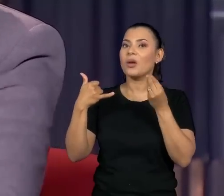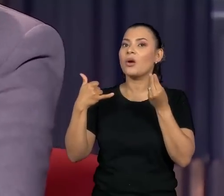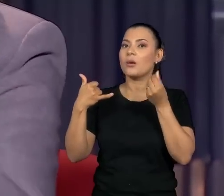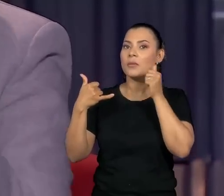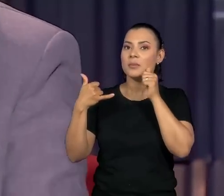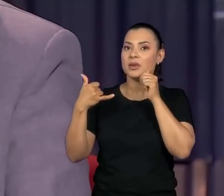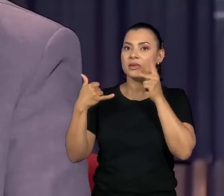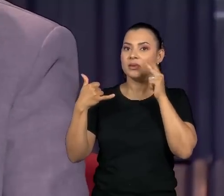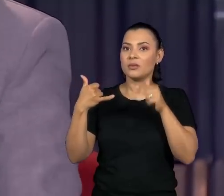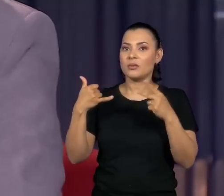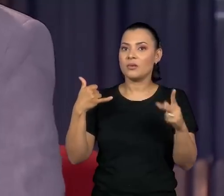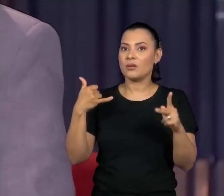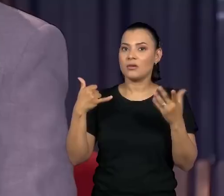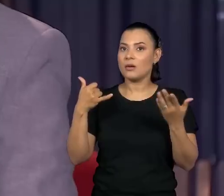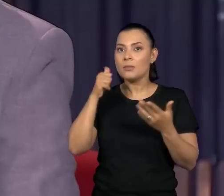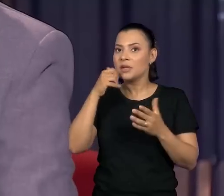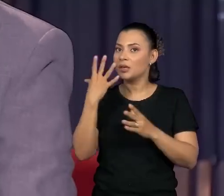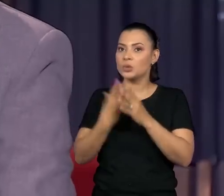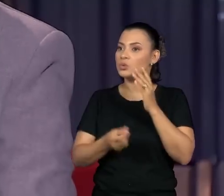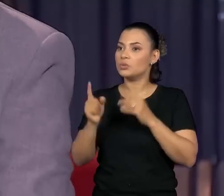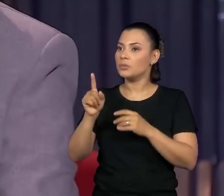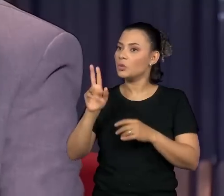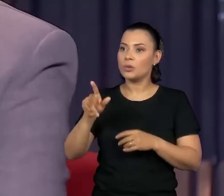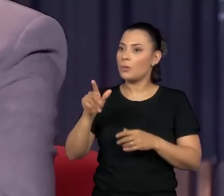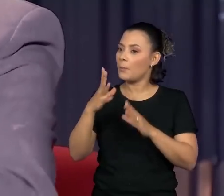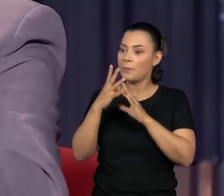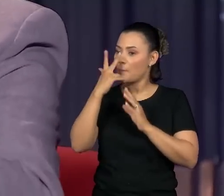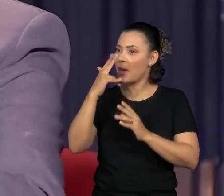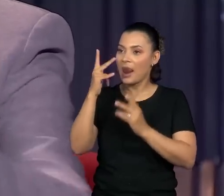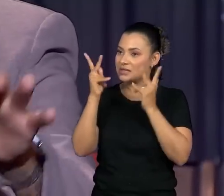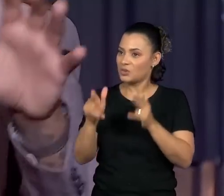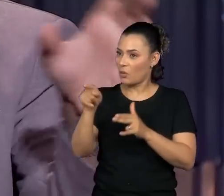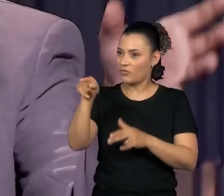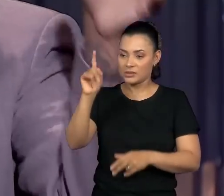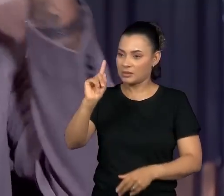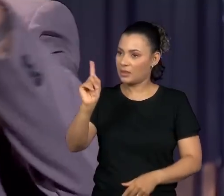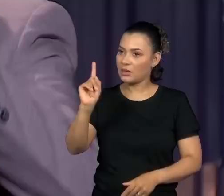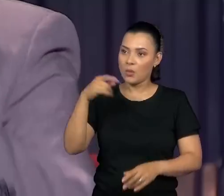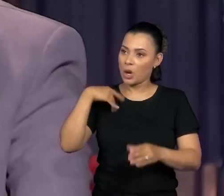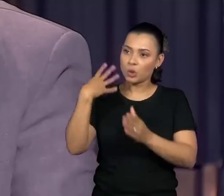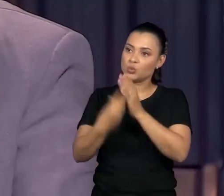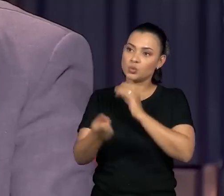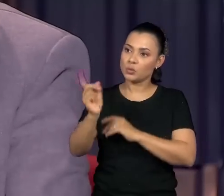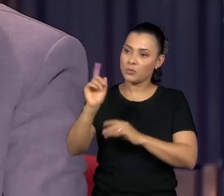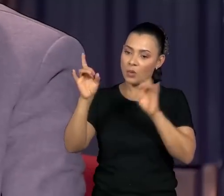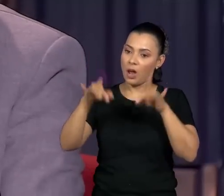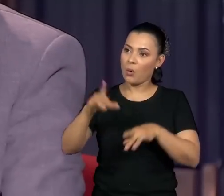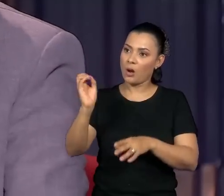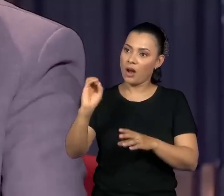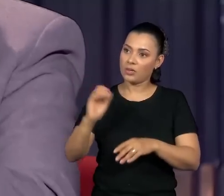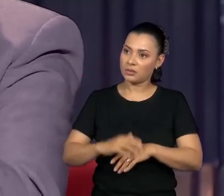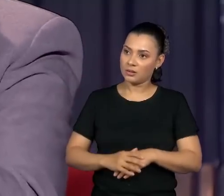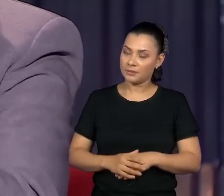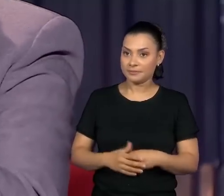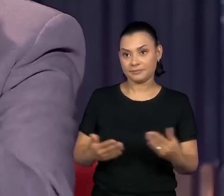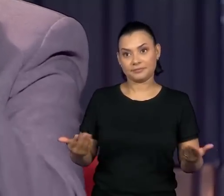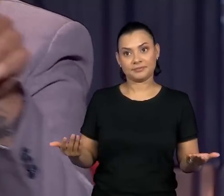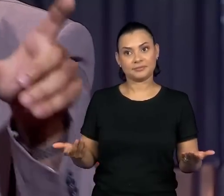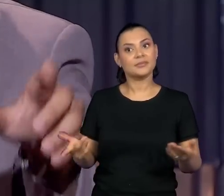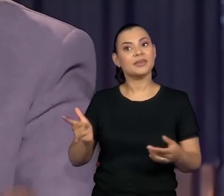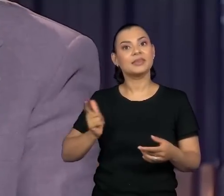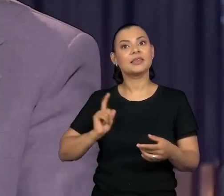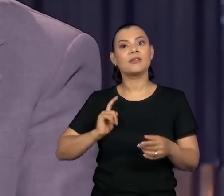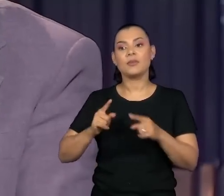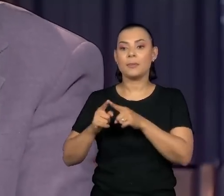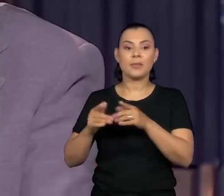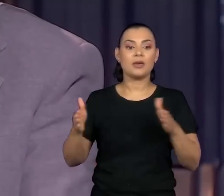senhor? A menina tá aqui, nem sumiu. Ixi. E aí a nossa relação voltou a partir desse momento aí. Tipo, teve um gap